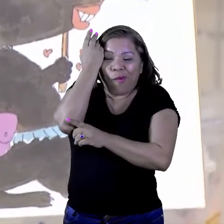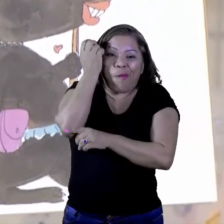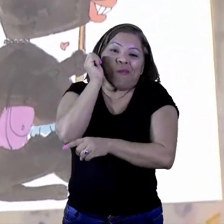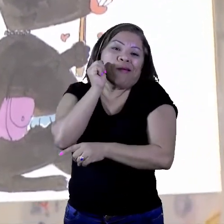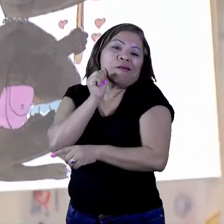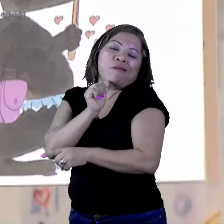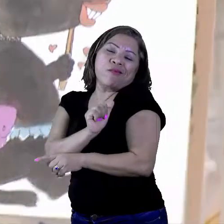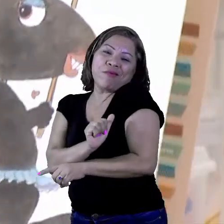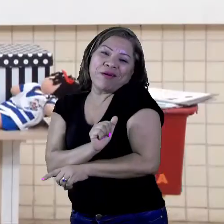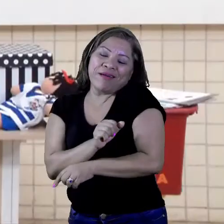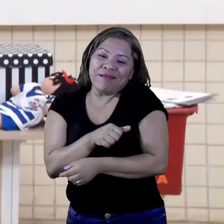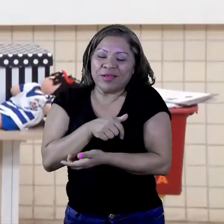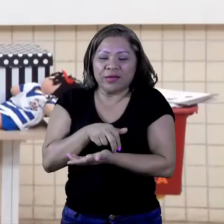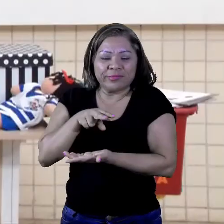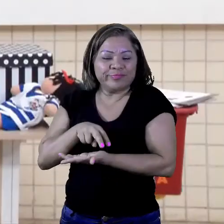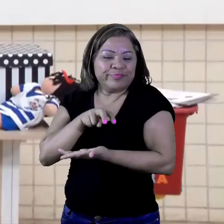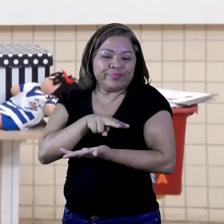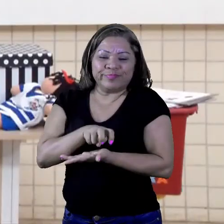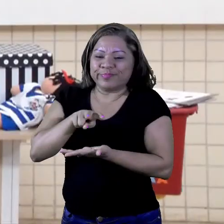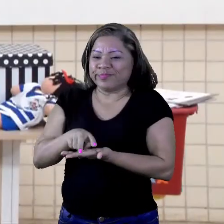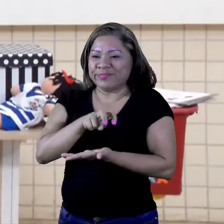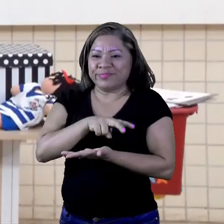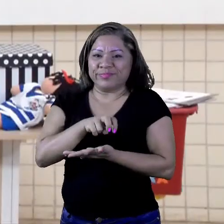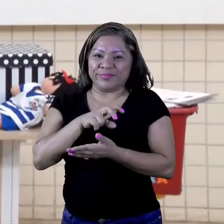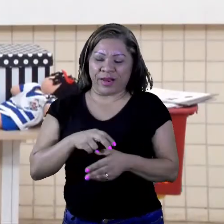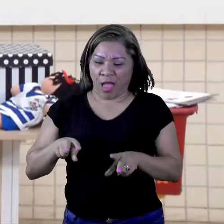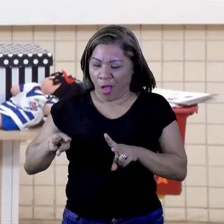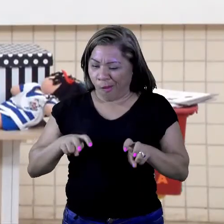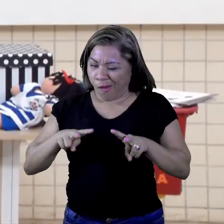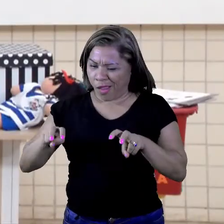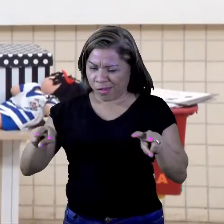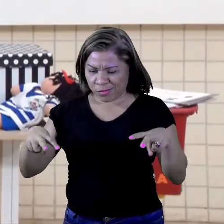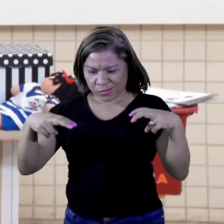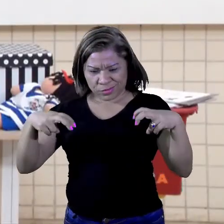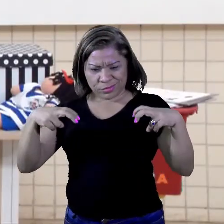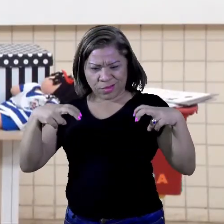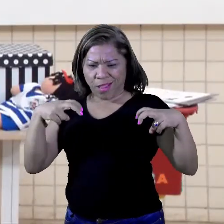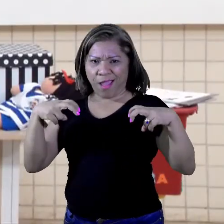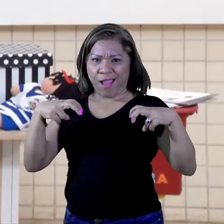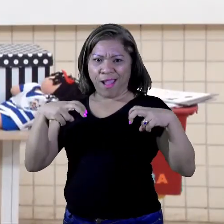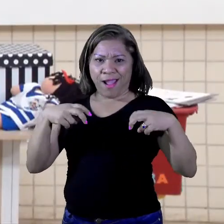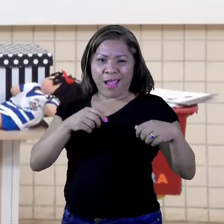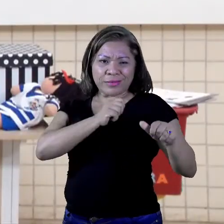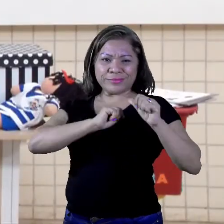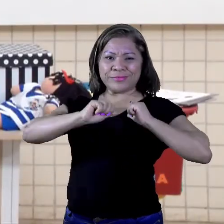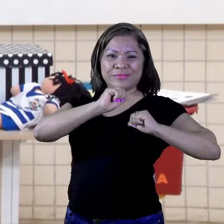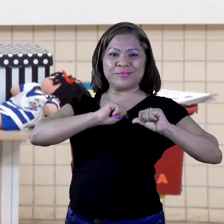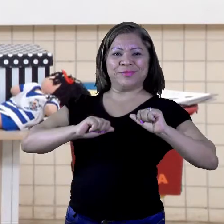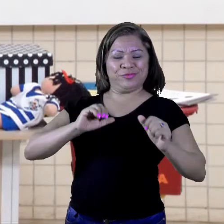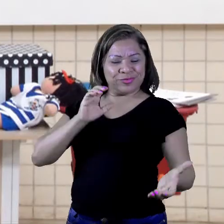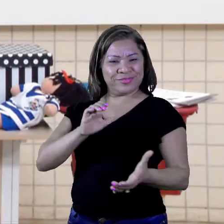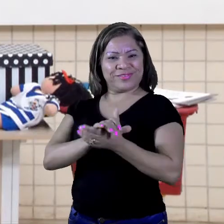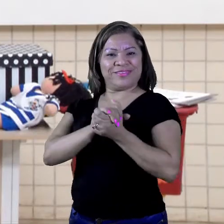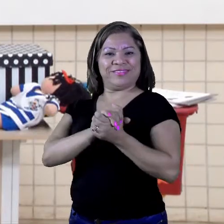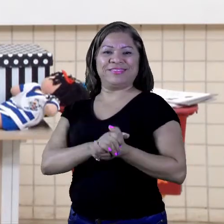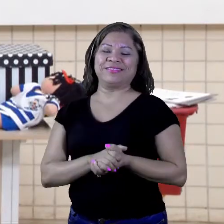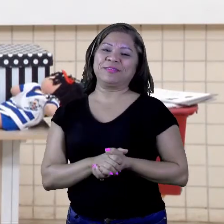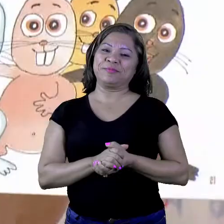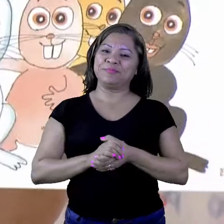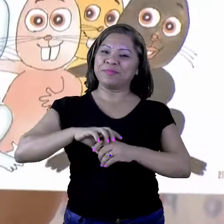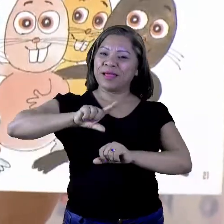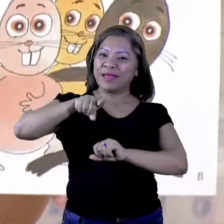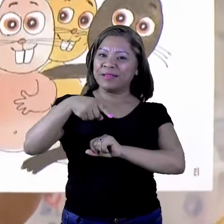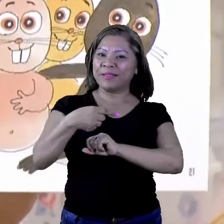passeando. Ele olha para a coelhinha e se apaixona e resolve se casar. E quando tiveram